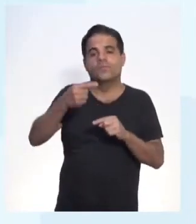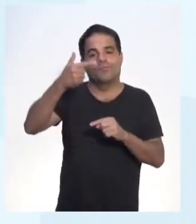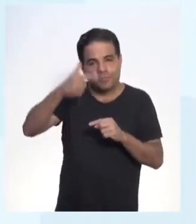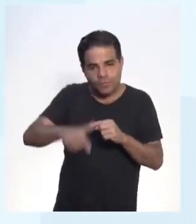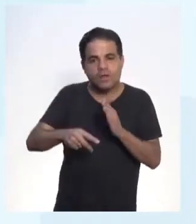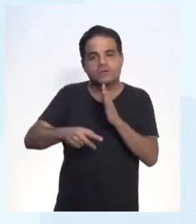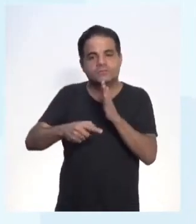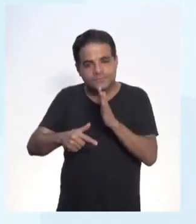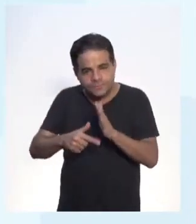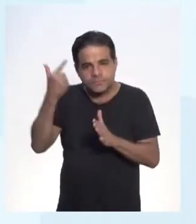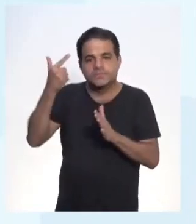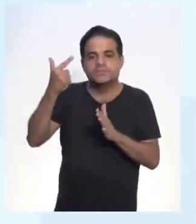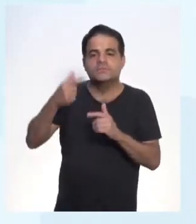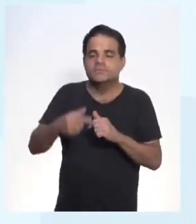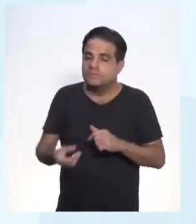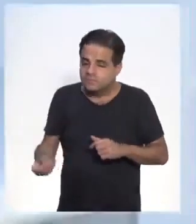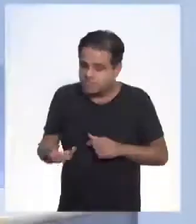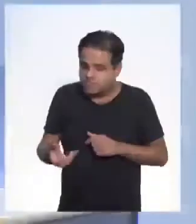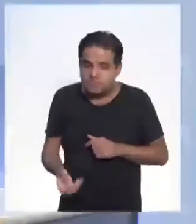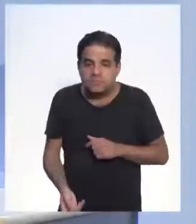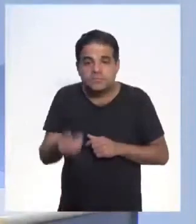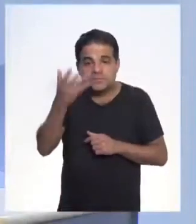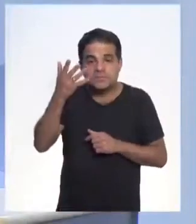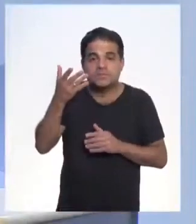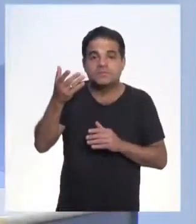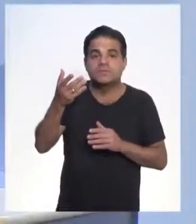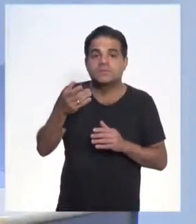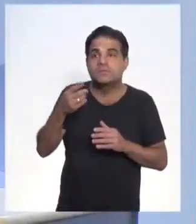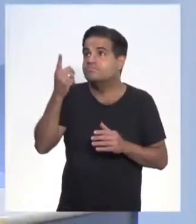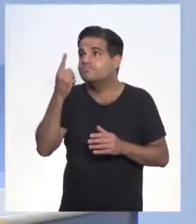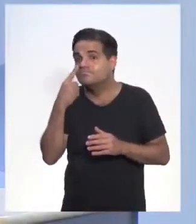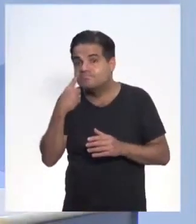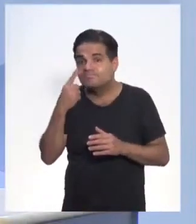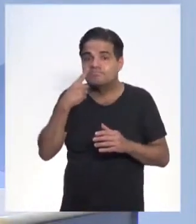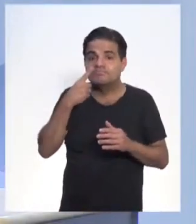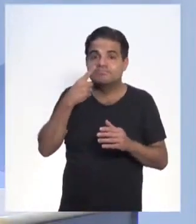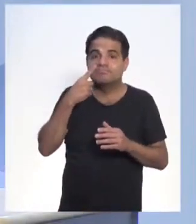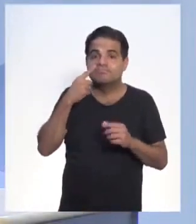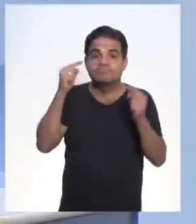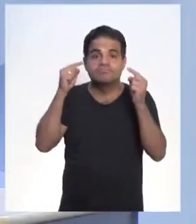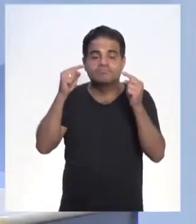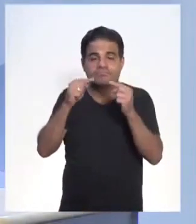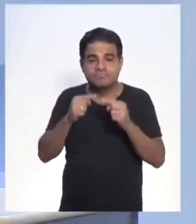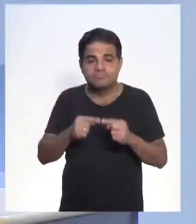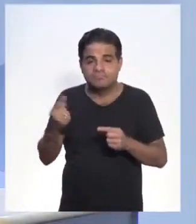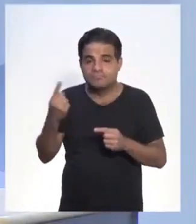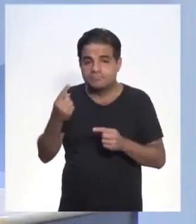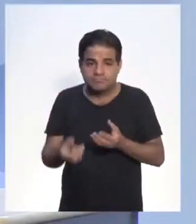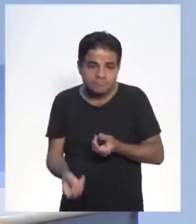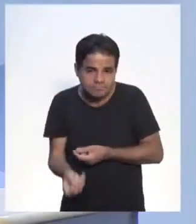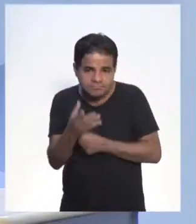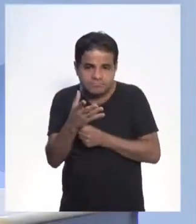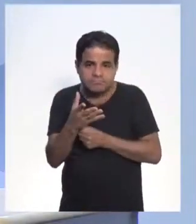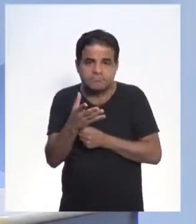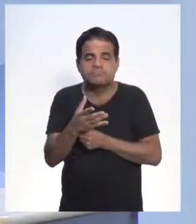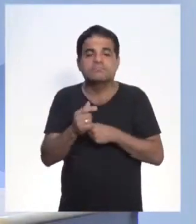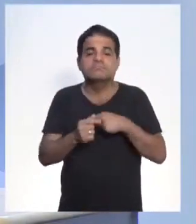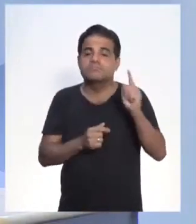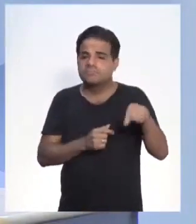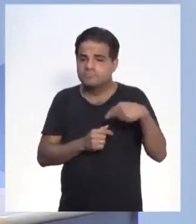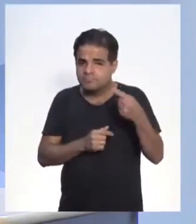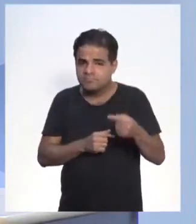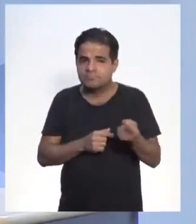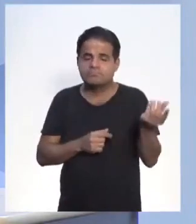lançar novamente, efetuar as combinações com o primeiro lançamento e